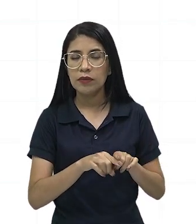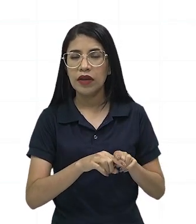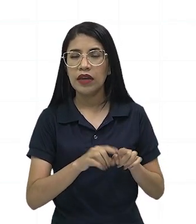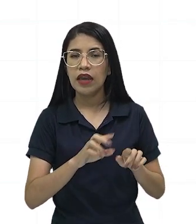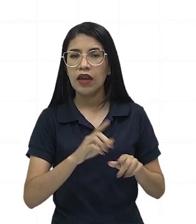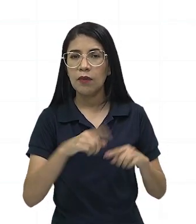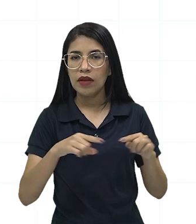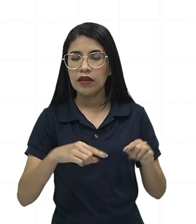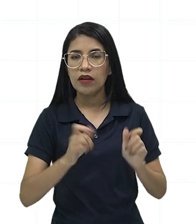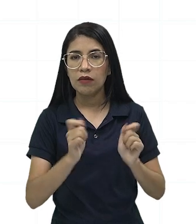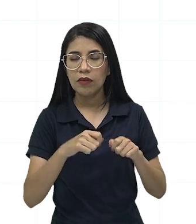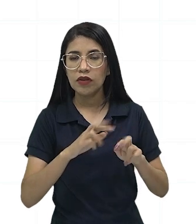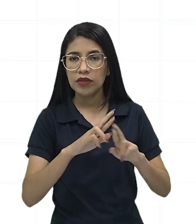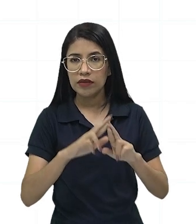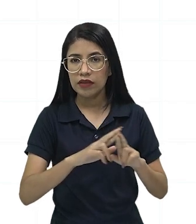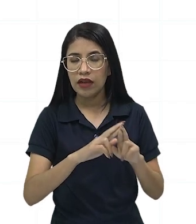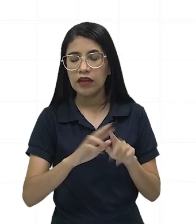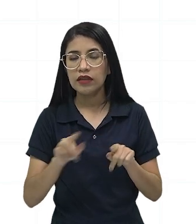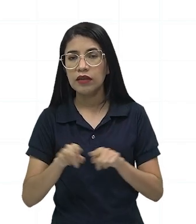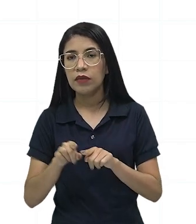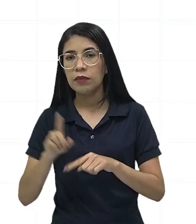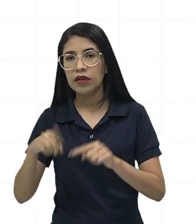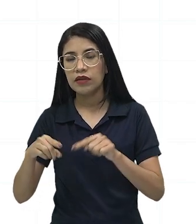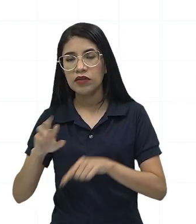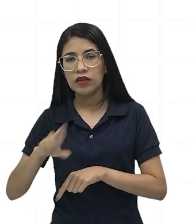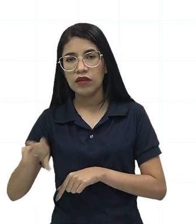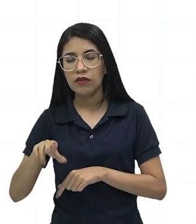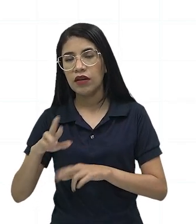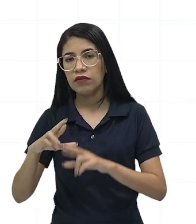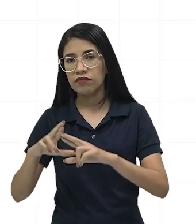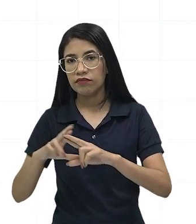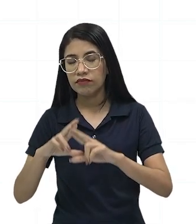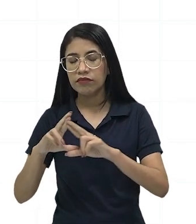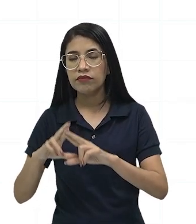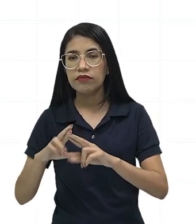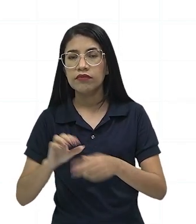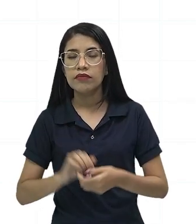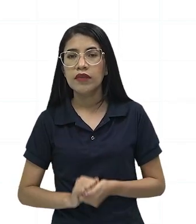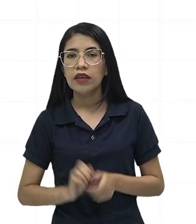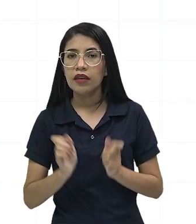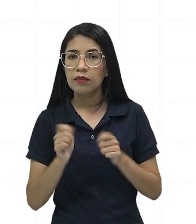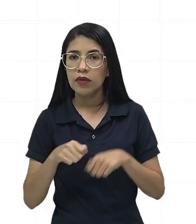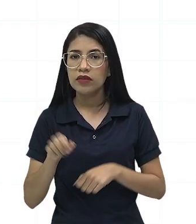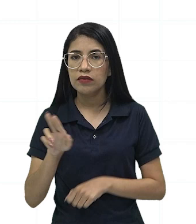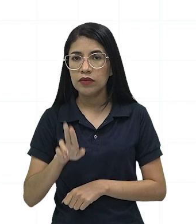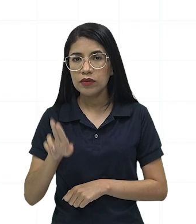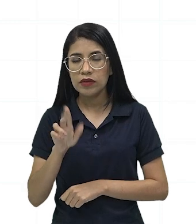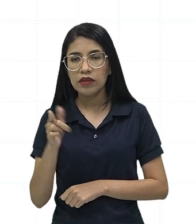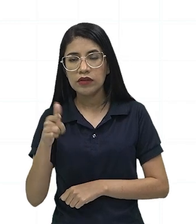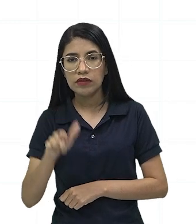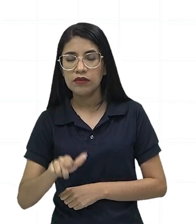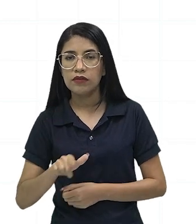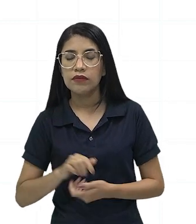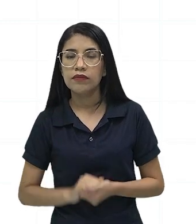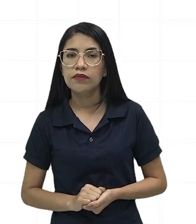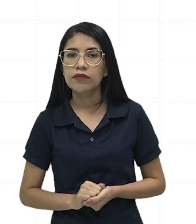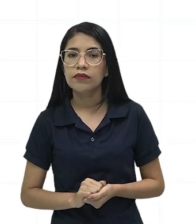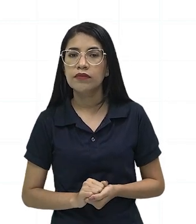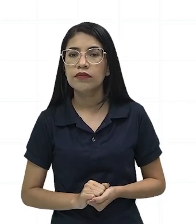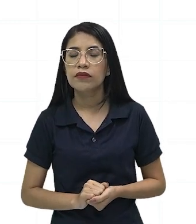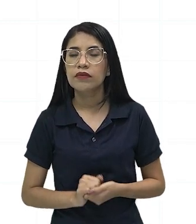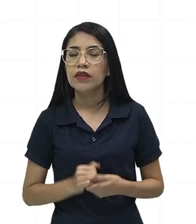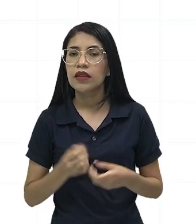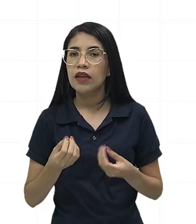não recicláveis. Então perceba que ele já está explicando como é que funciona a reciclagem, para que eles possam ser reutilizados. Dessa